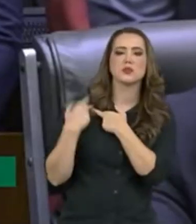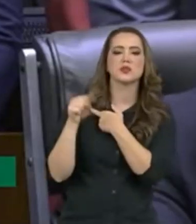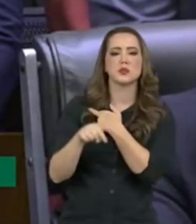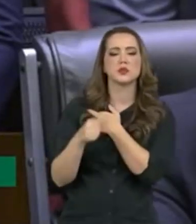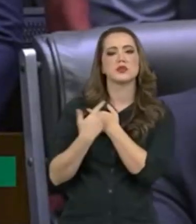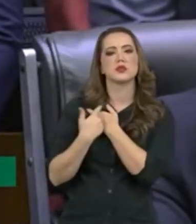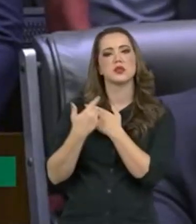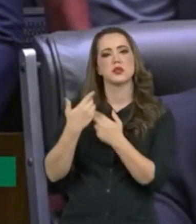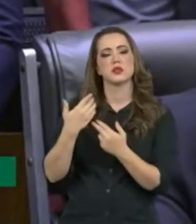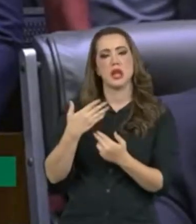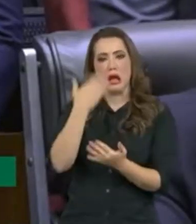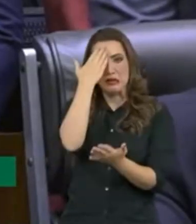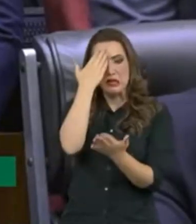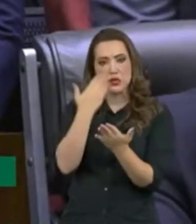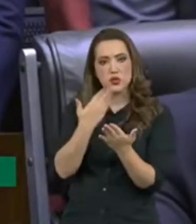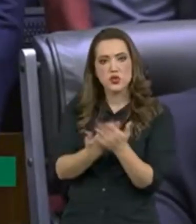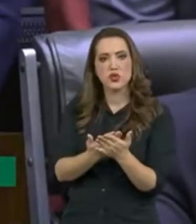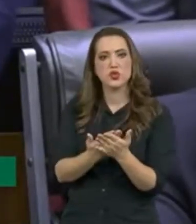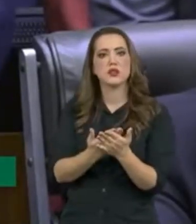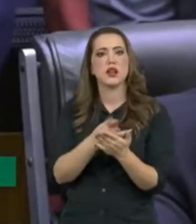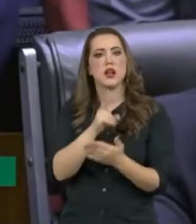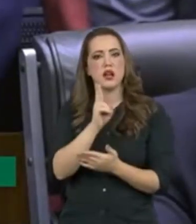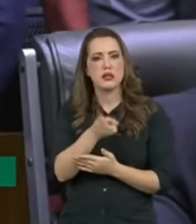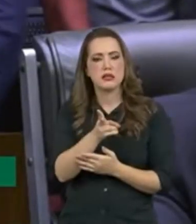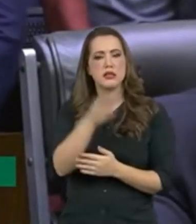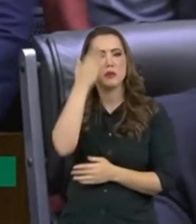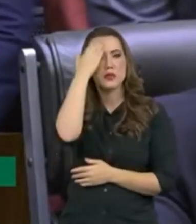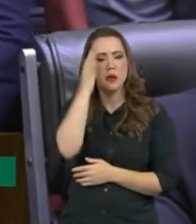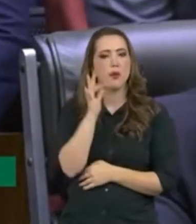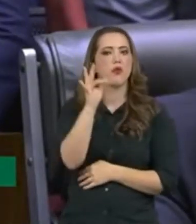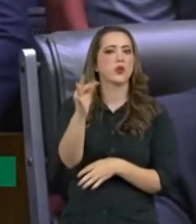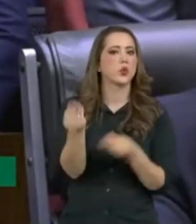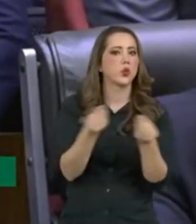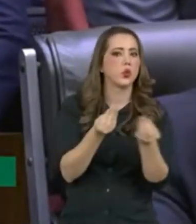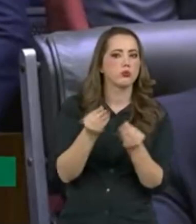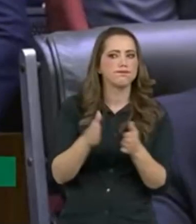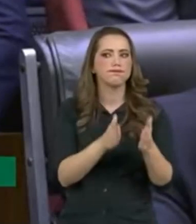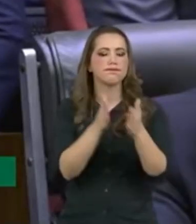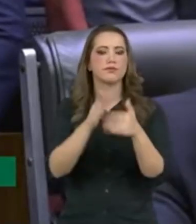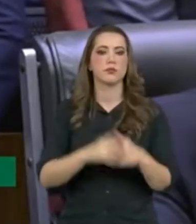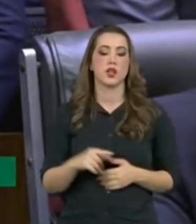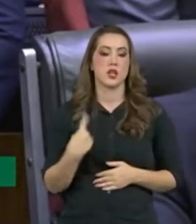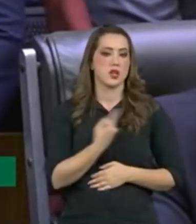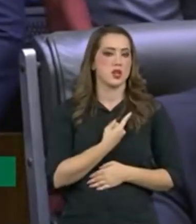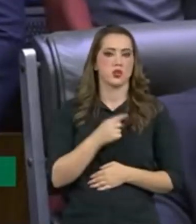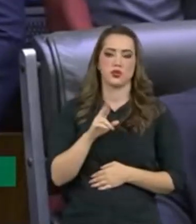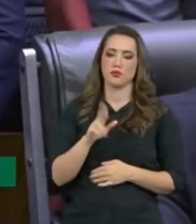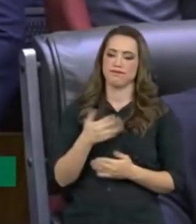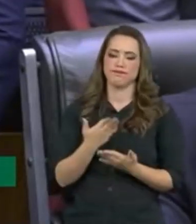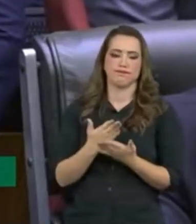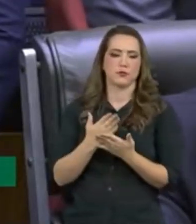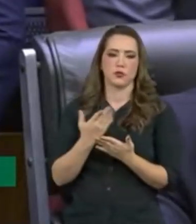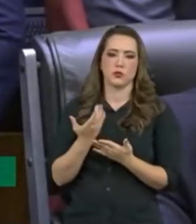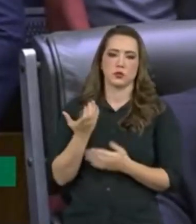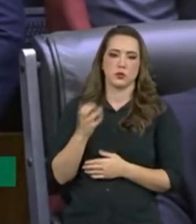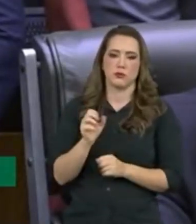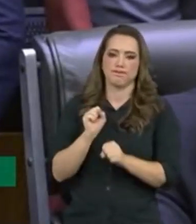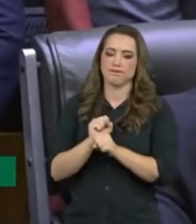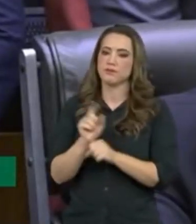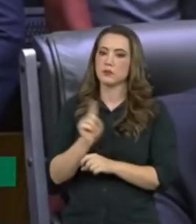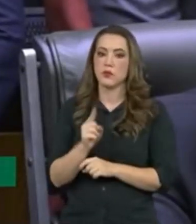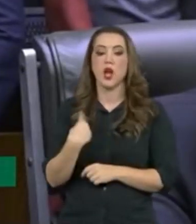a credibilidade e a previsibilidade. E disso não vamos abrir mão. Foi com